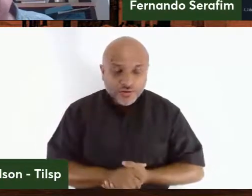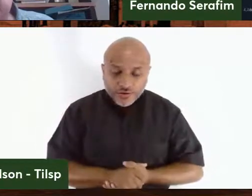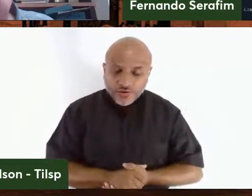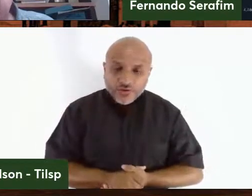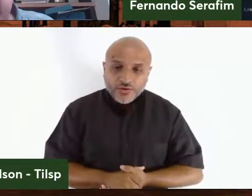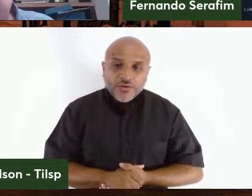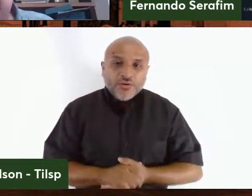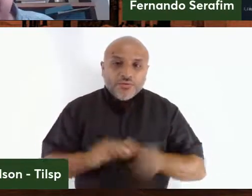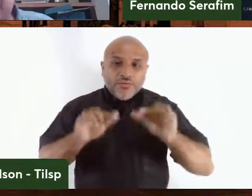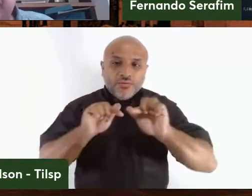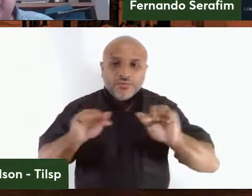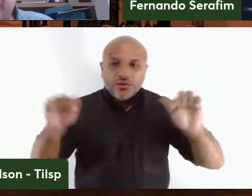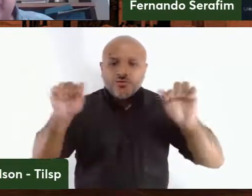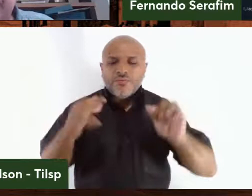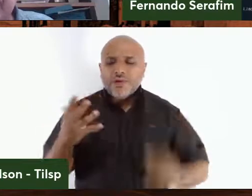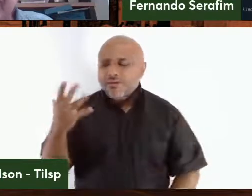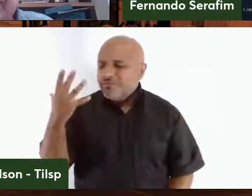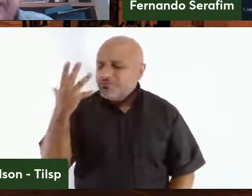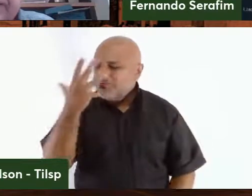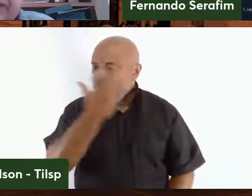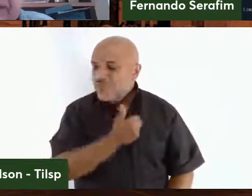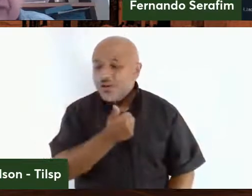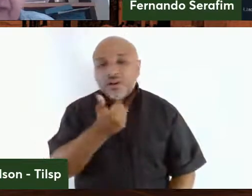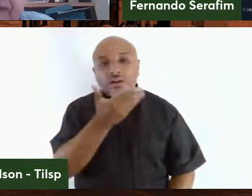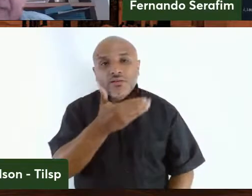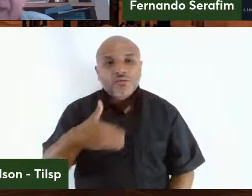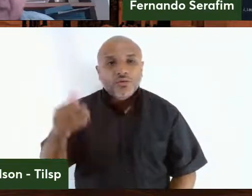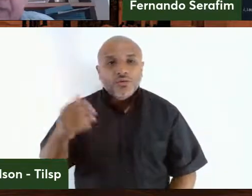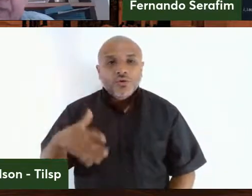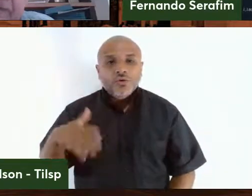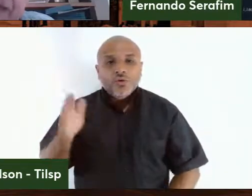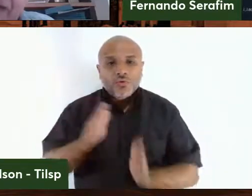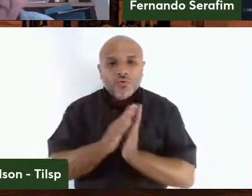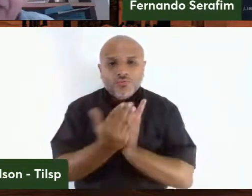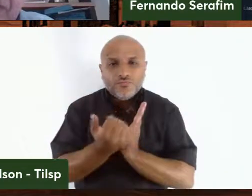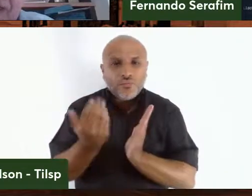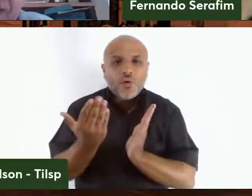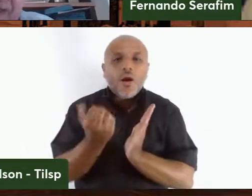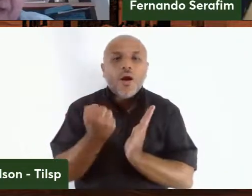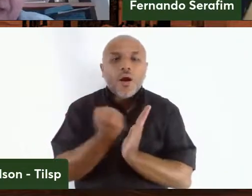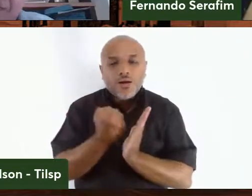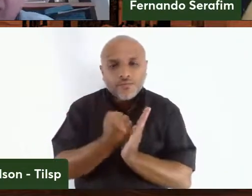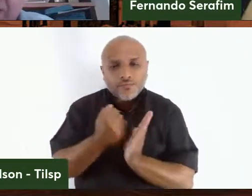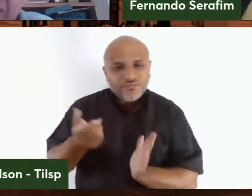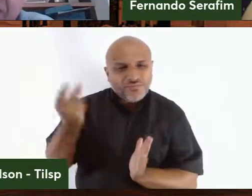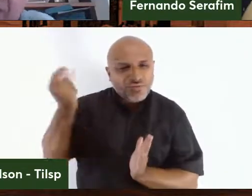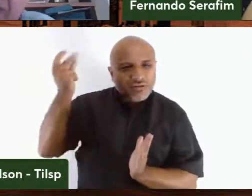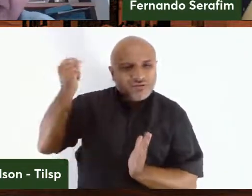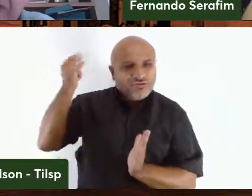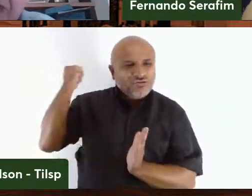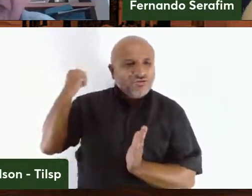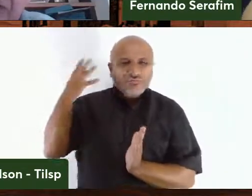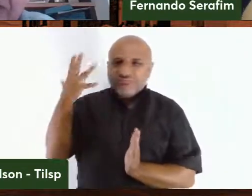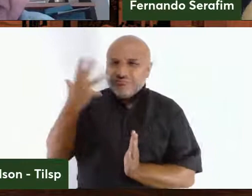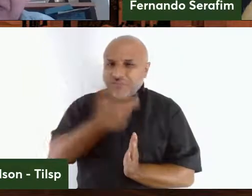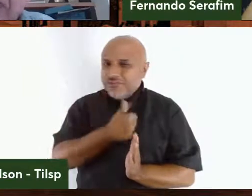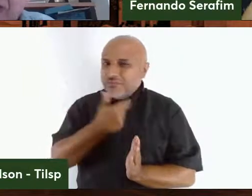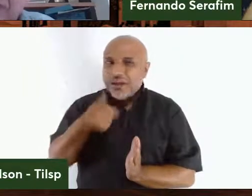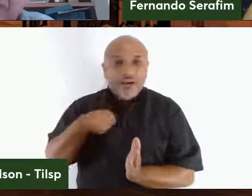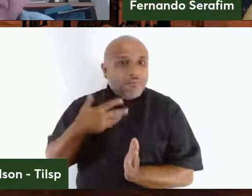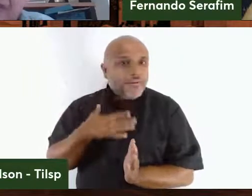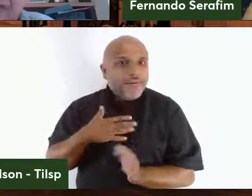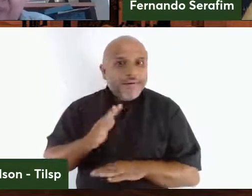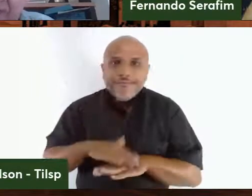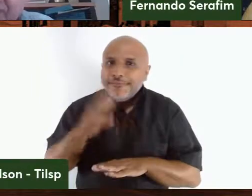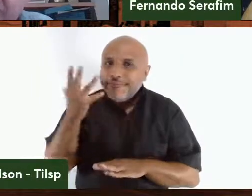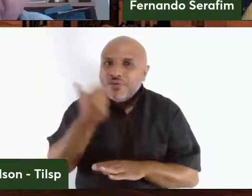dos trechos mais belos do Antigo Testamento. Ao meu ver, é o mais belo, uhum. Né? O